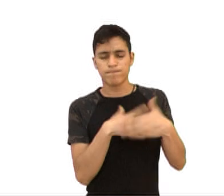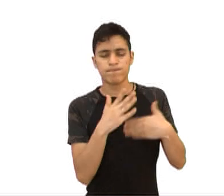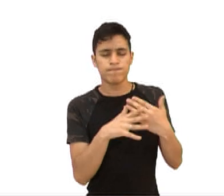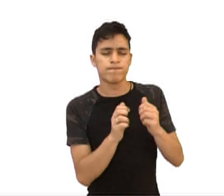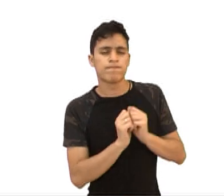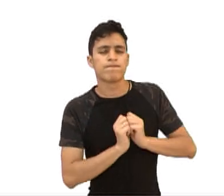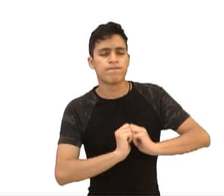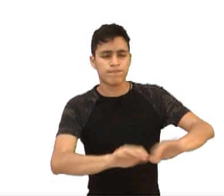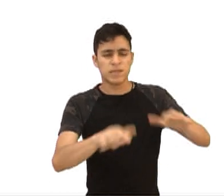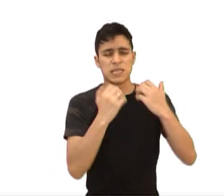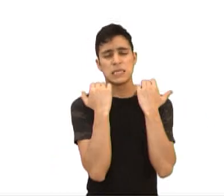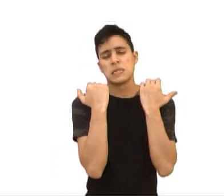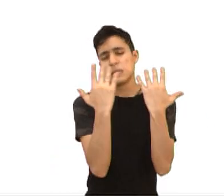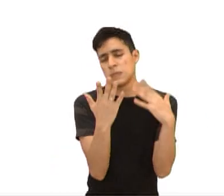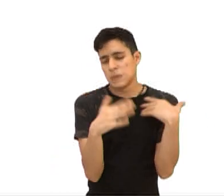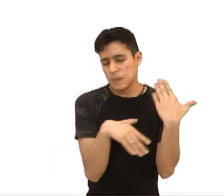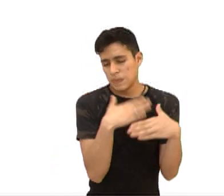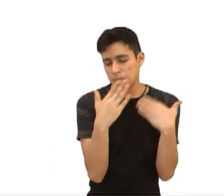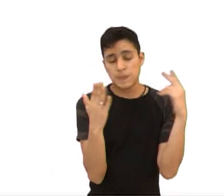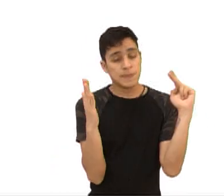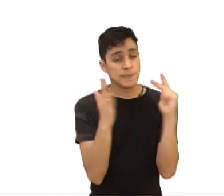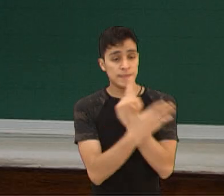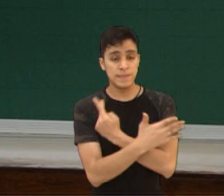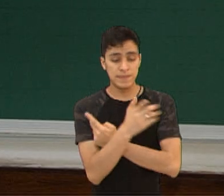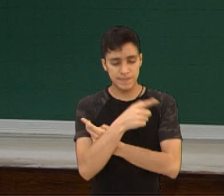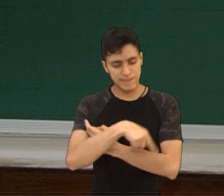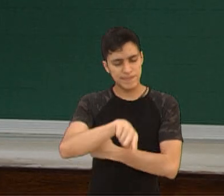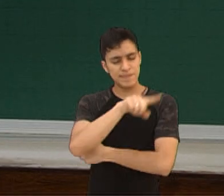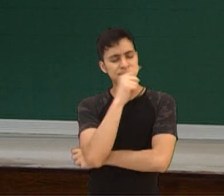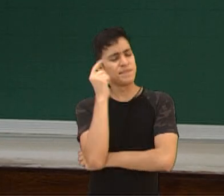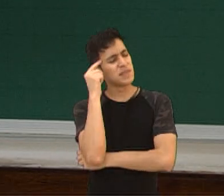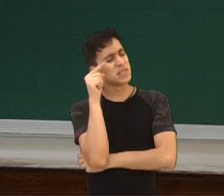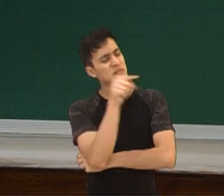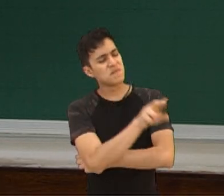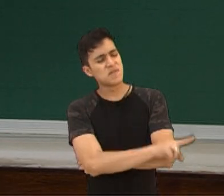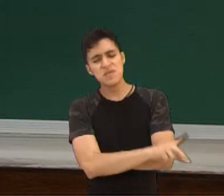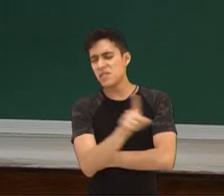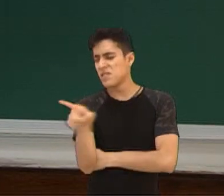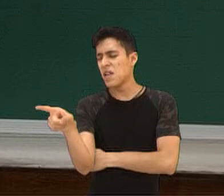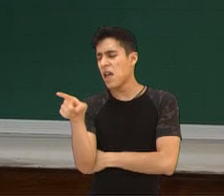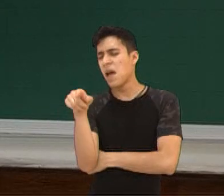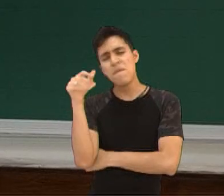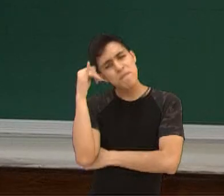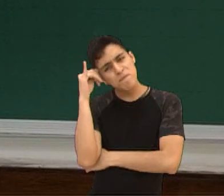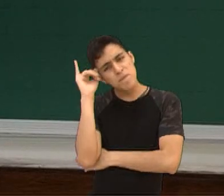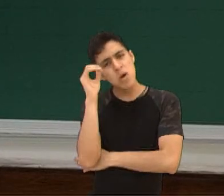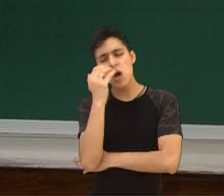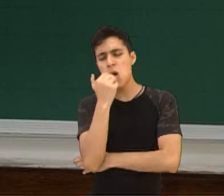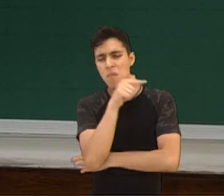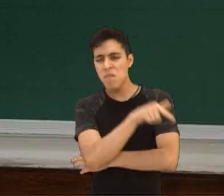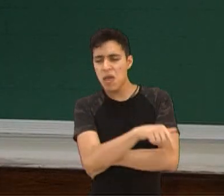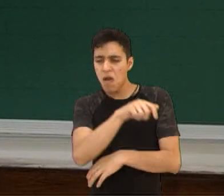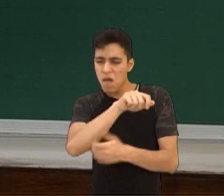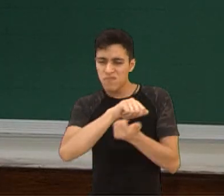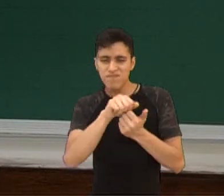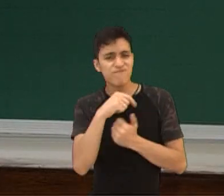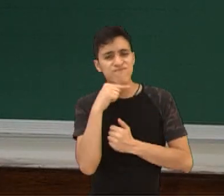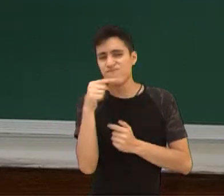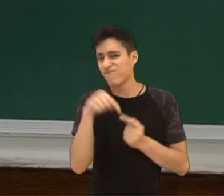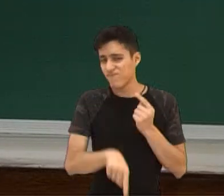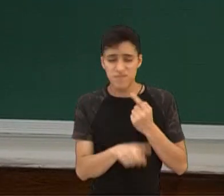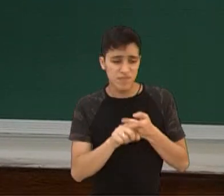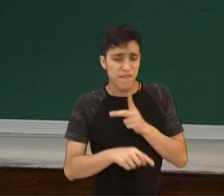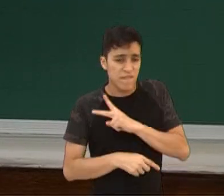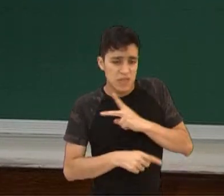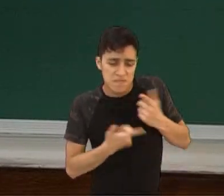para lá para plantação. Acabou que se desenvolveu, as pessoas pensaram, vamos usar para pasto, não deu muito certo, porque o valor nutricional é baixo.